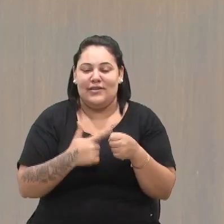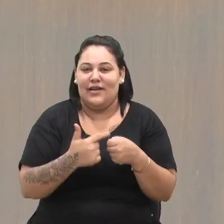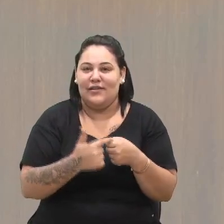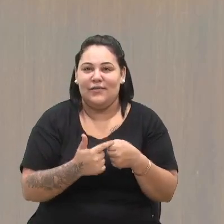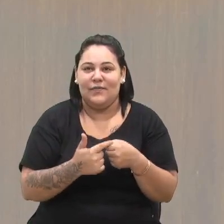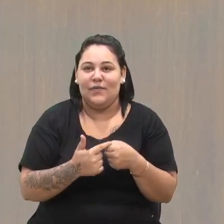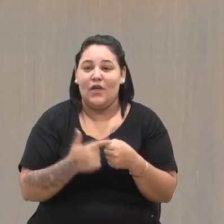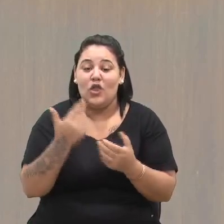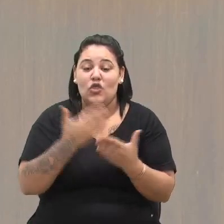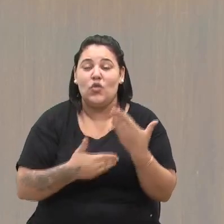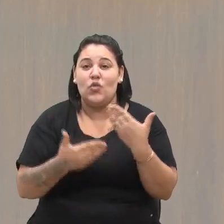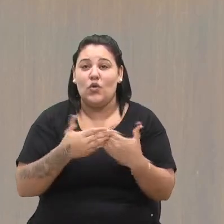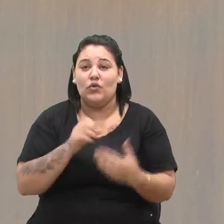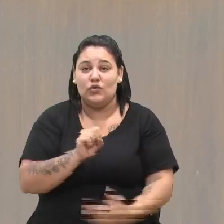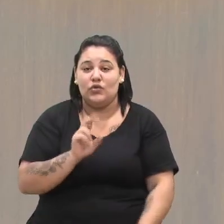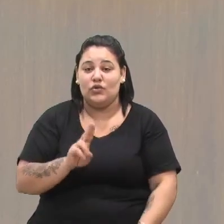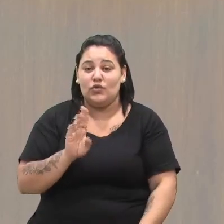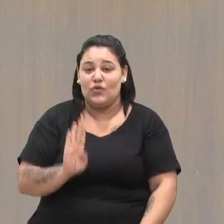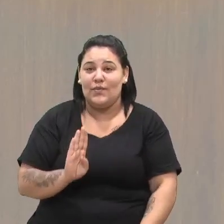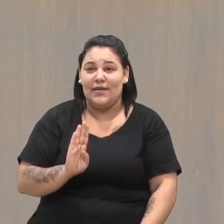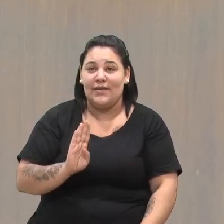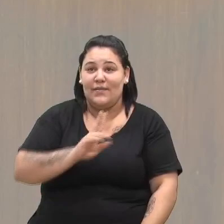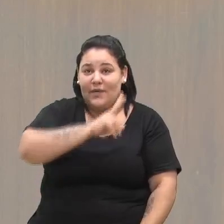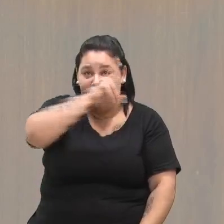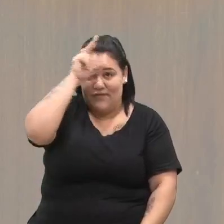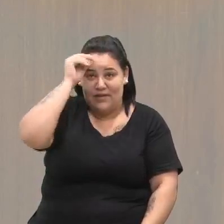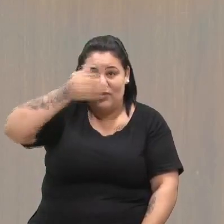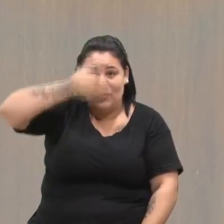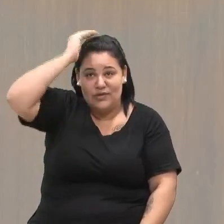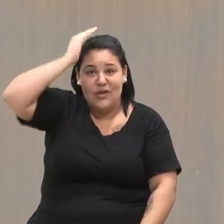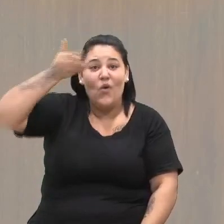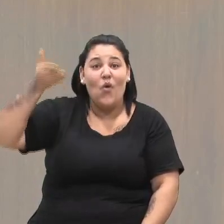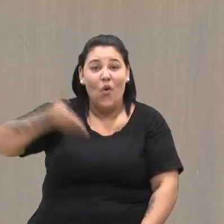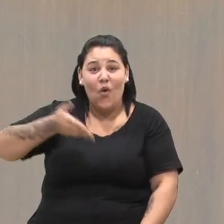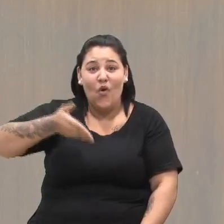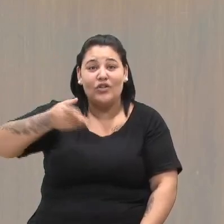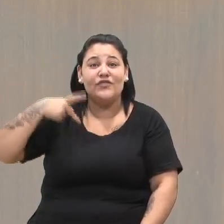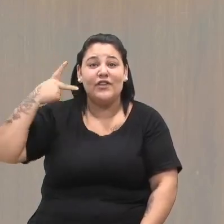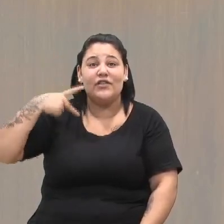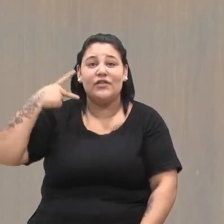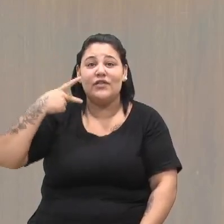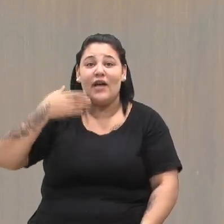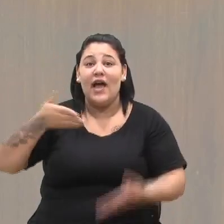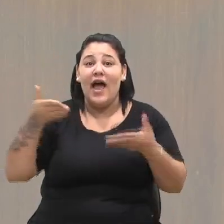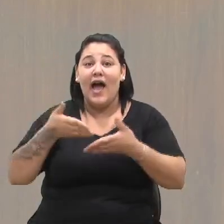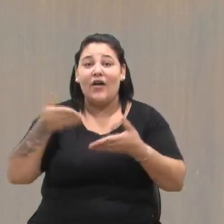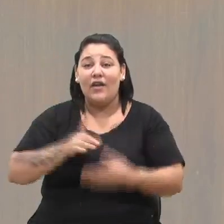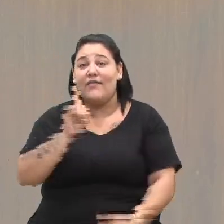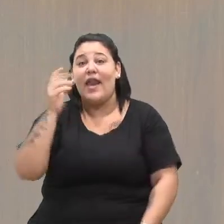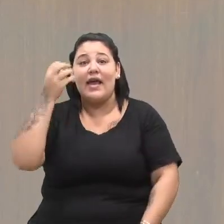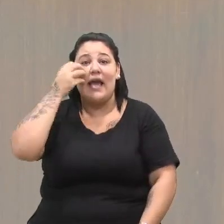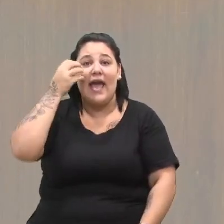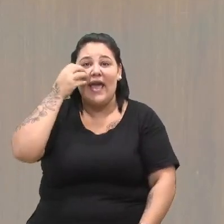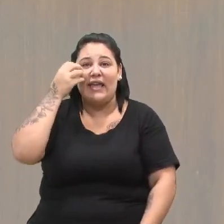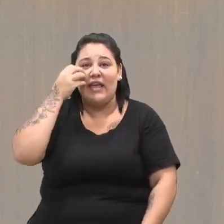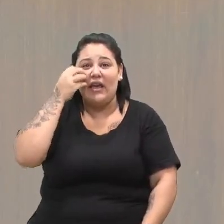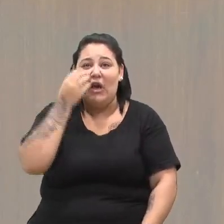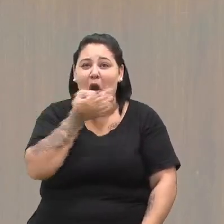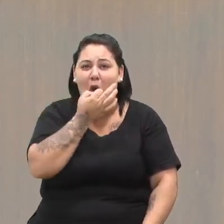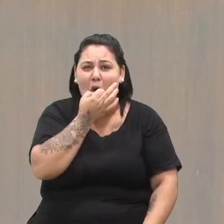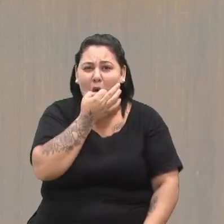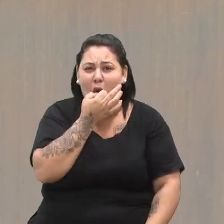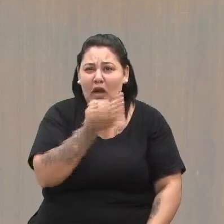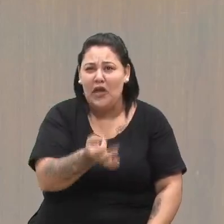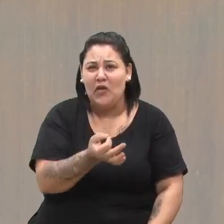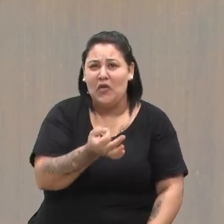Alceu hoje são vereador. Agora vai por Anarrec. É um lixão a região de Anarrec. Aquele